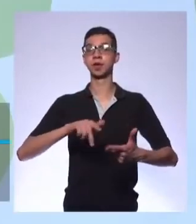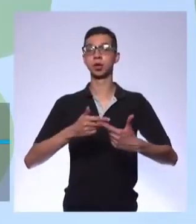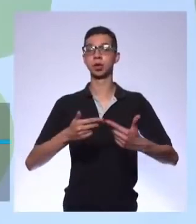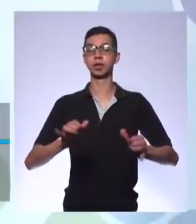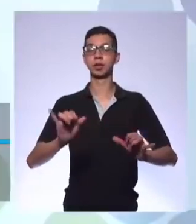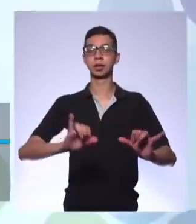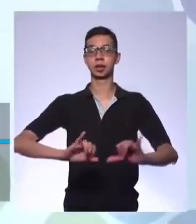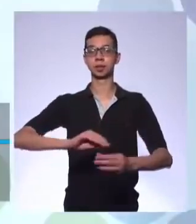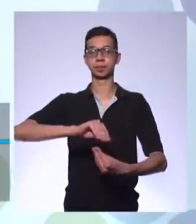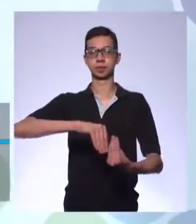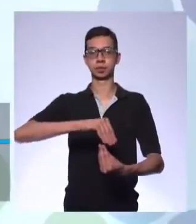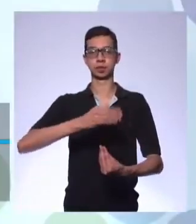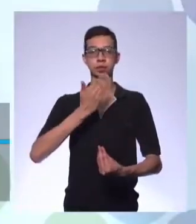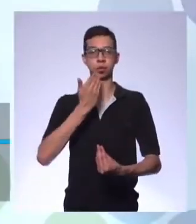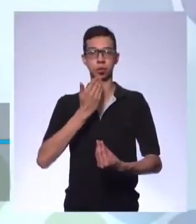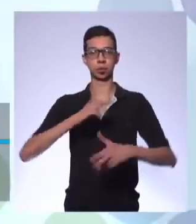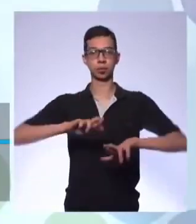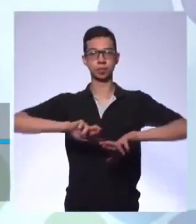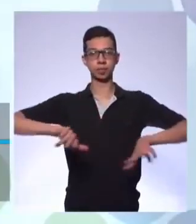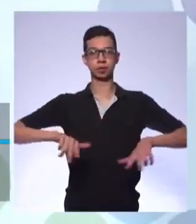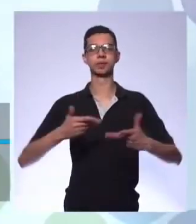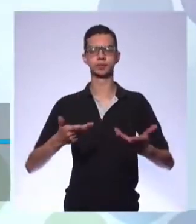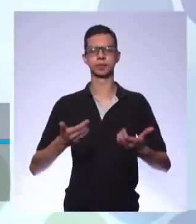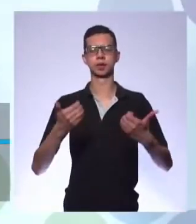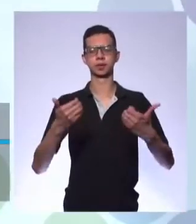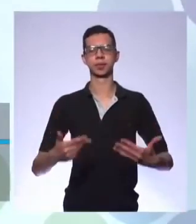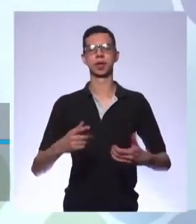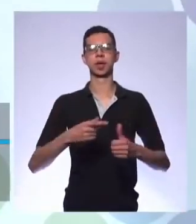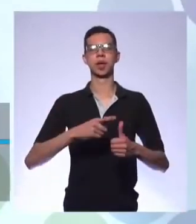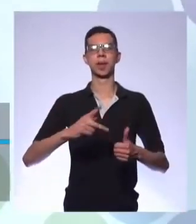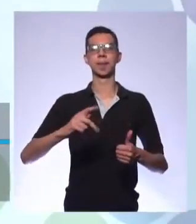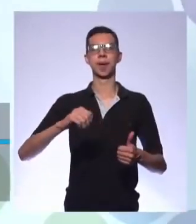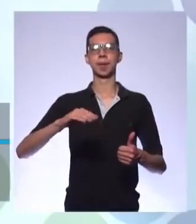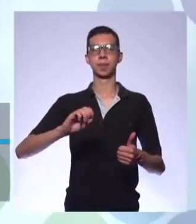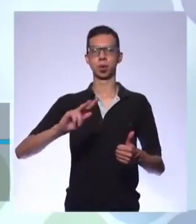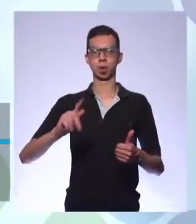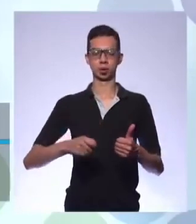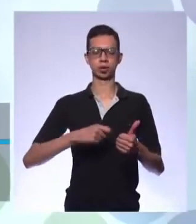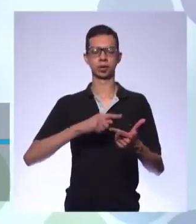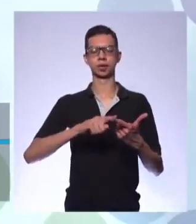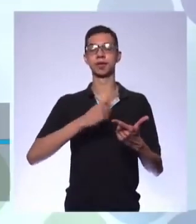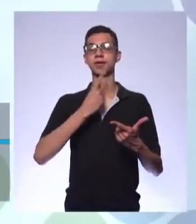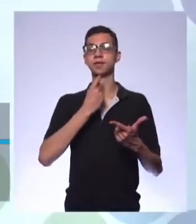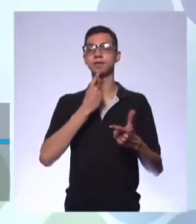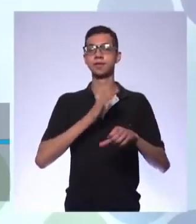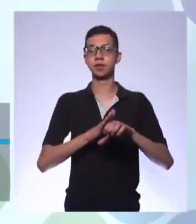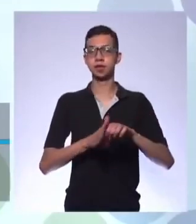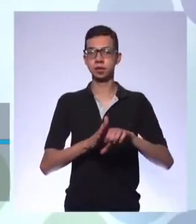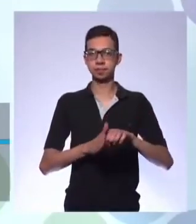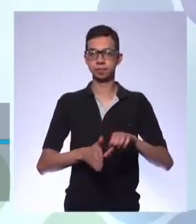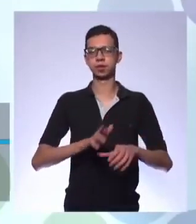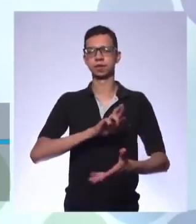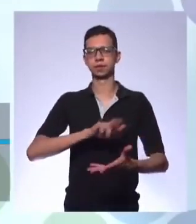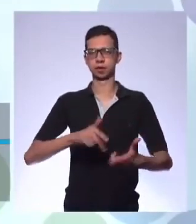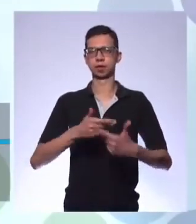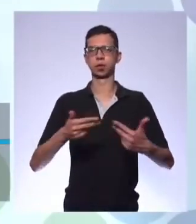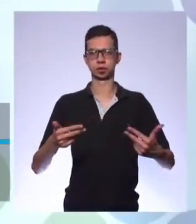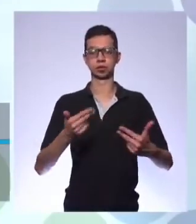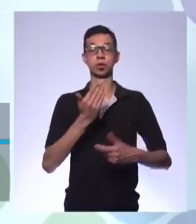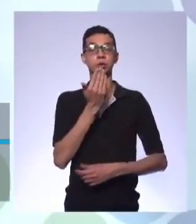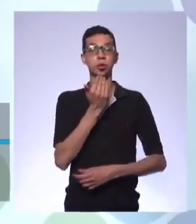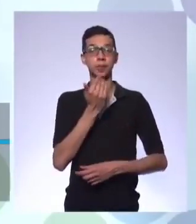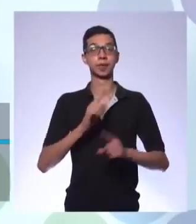Muito bem. Então, ó, quando eu falo de pamonha, de tomate, etc., eu estou falando de alimento. Agora, quando eu falo de vitamina,